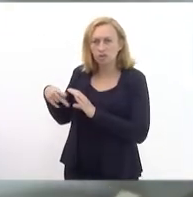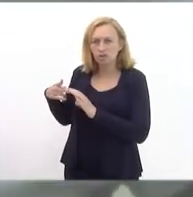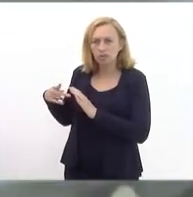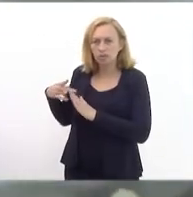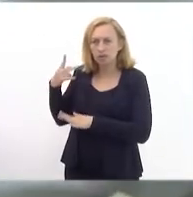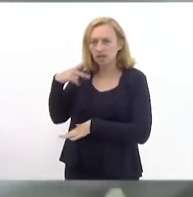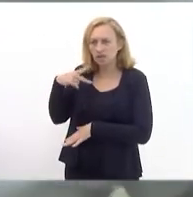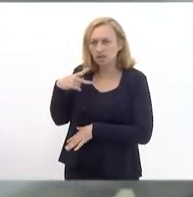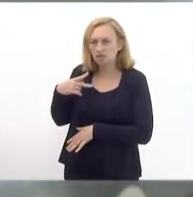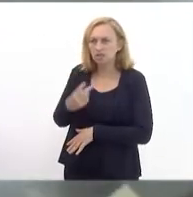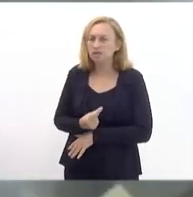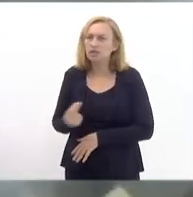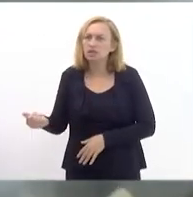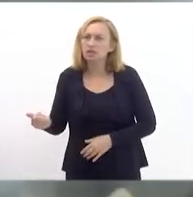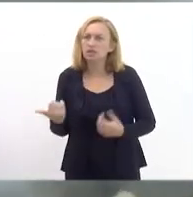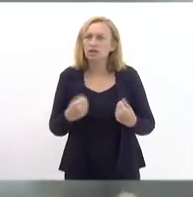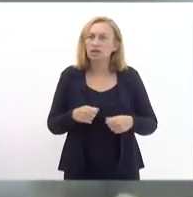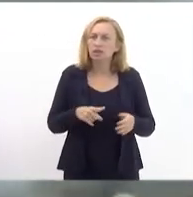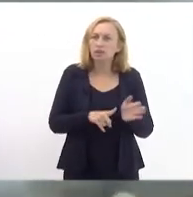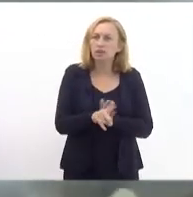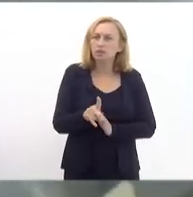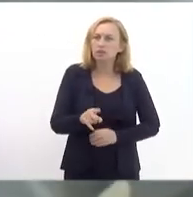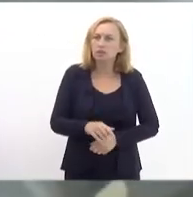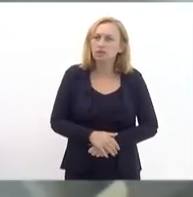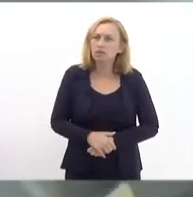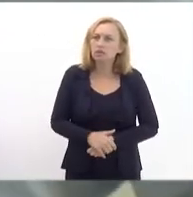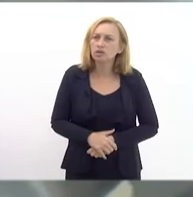ausentar, a seguinte pergunta.